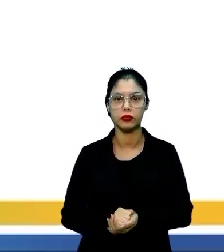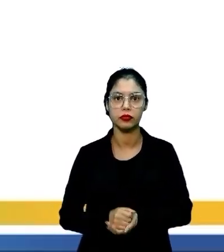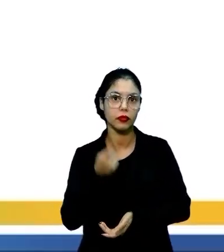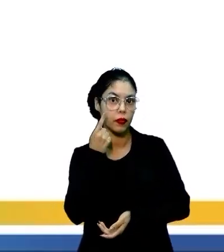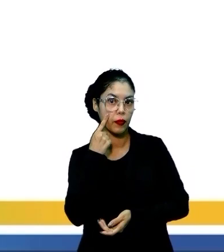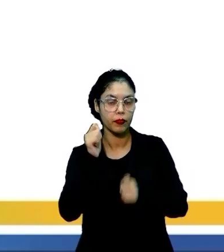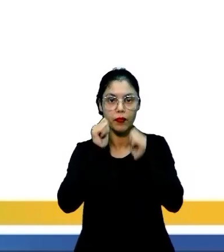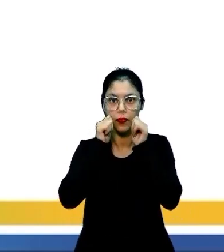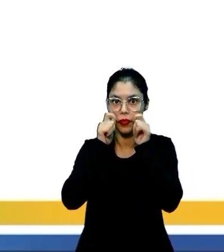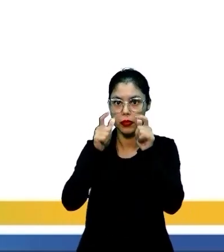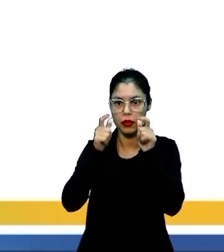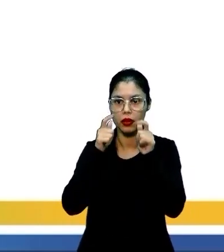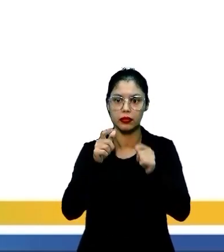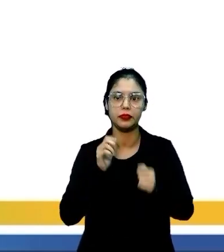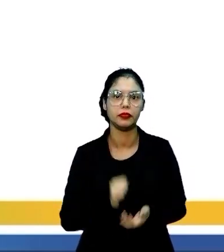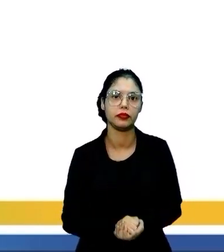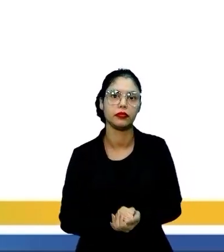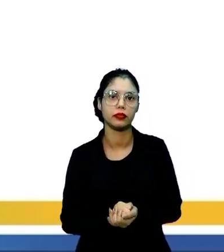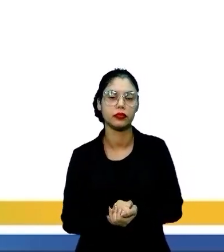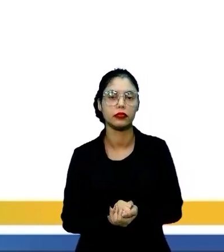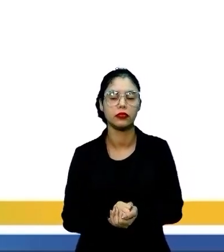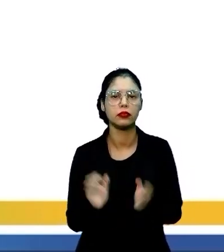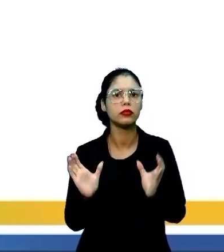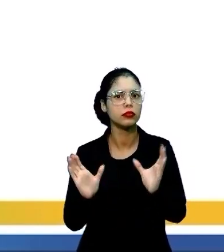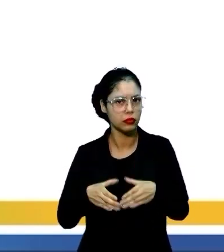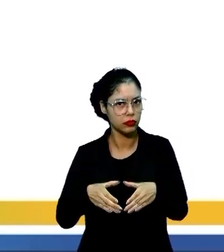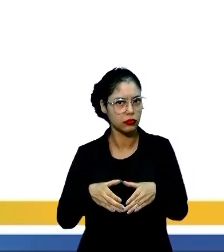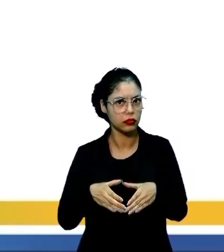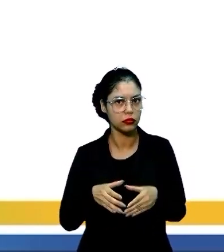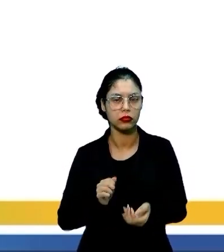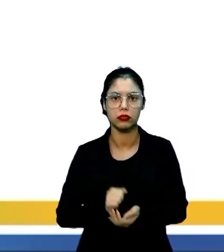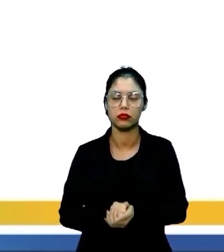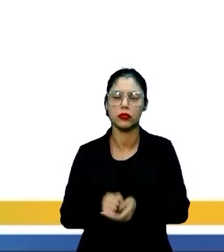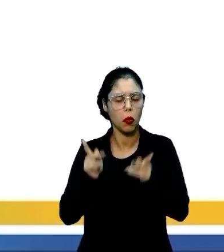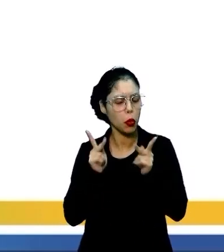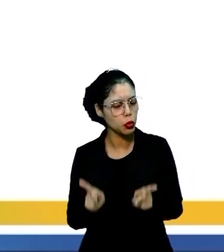vocês prestem atenção, trata-se de conduta,